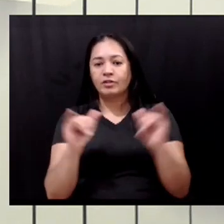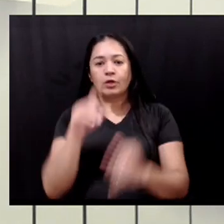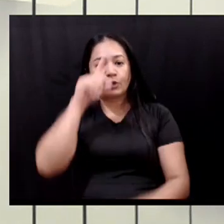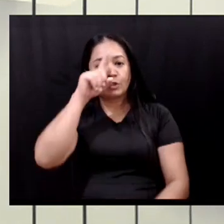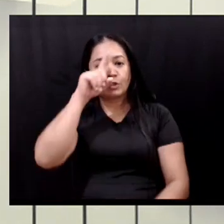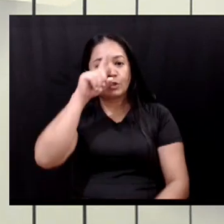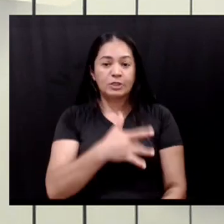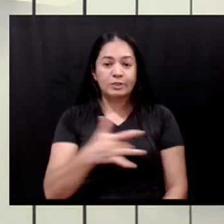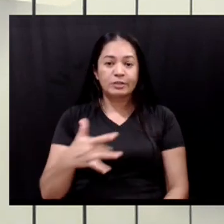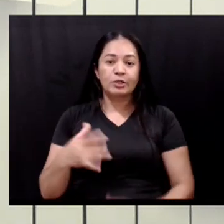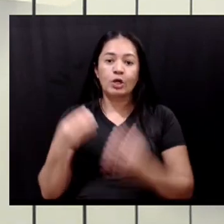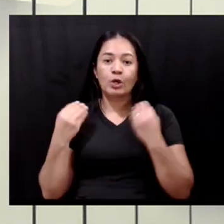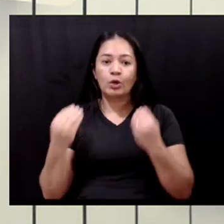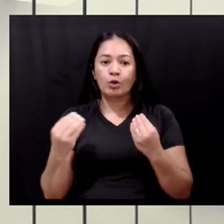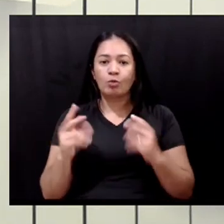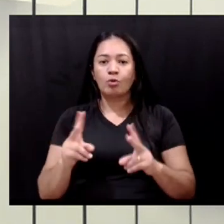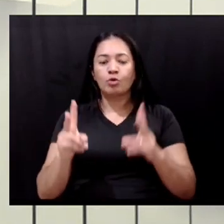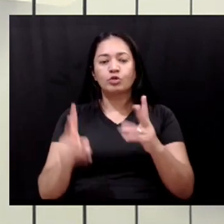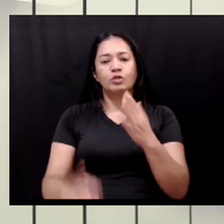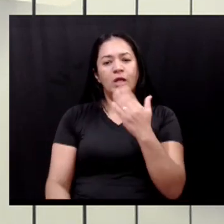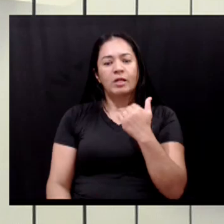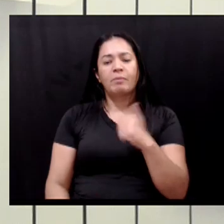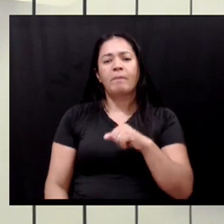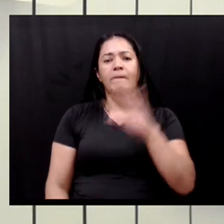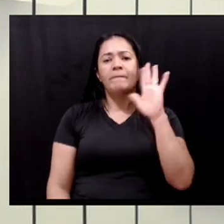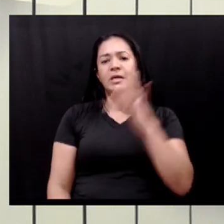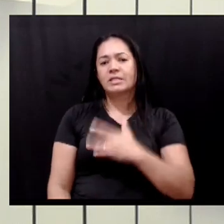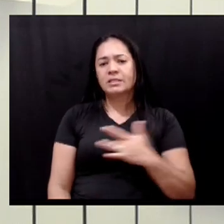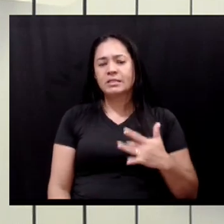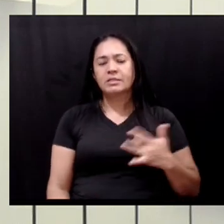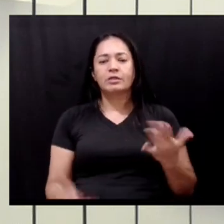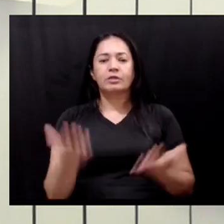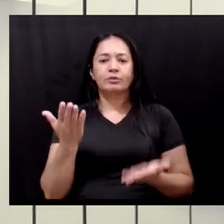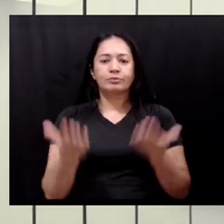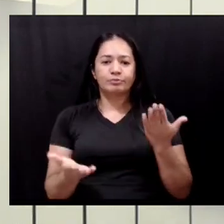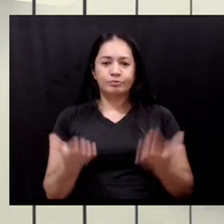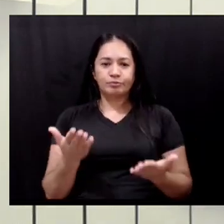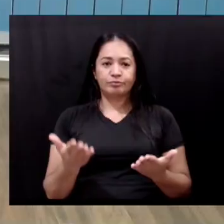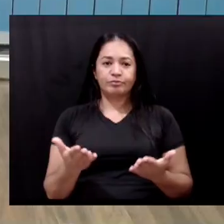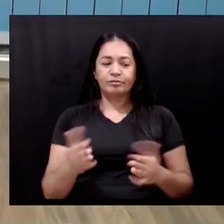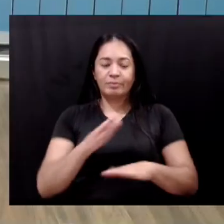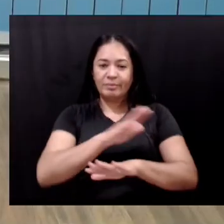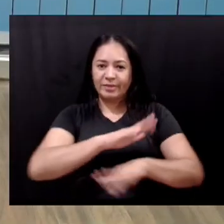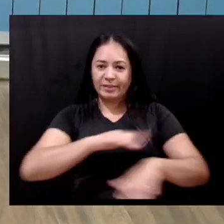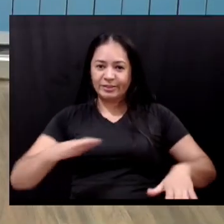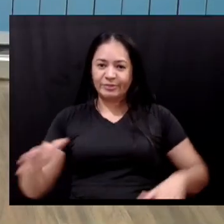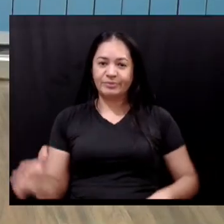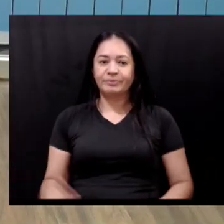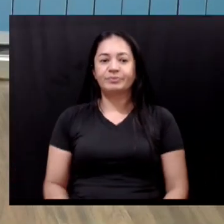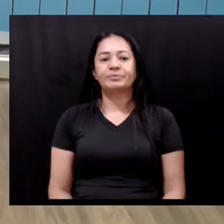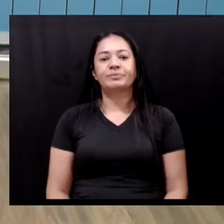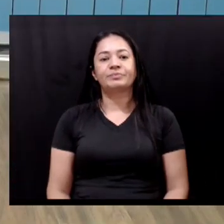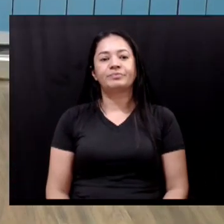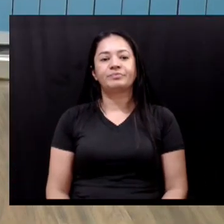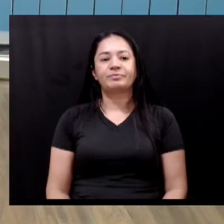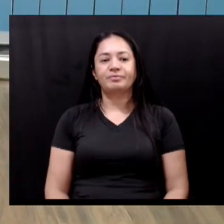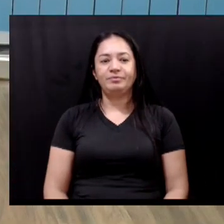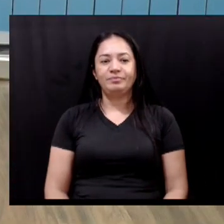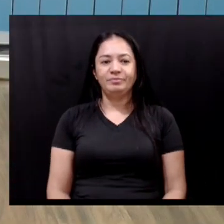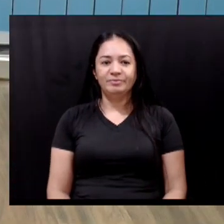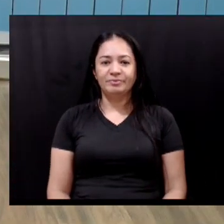manter uma alimentação mais saudável e equilibrada para as crianças e os adultos. É o Saúde